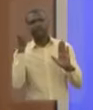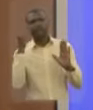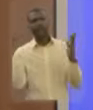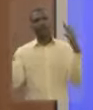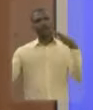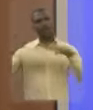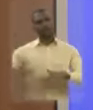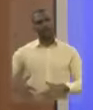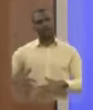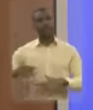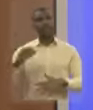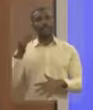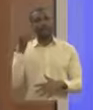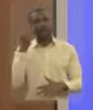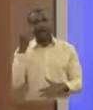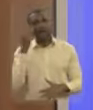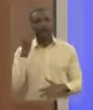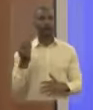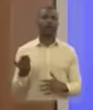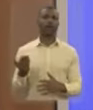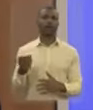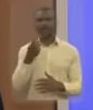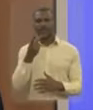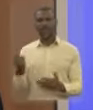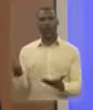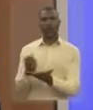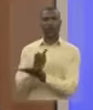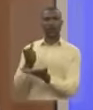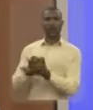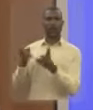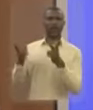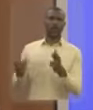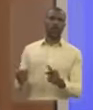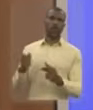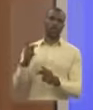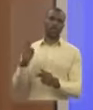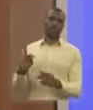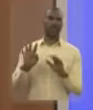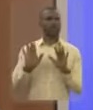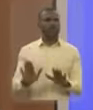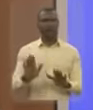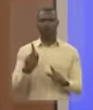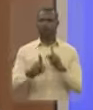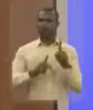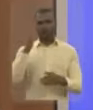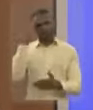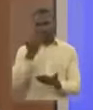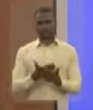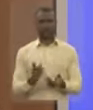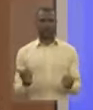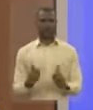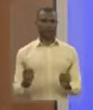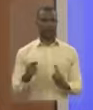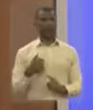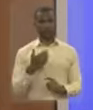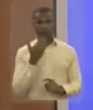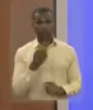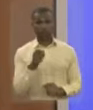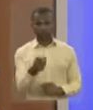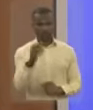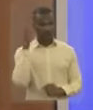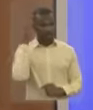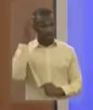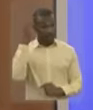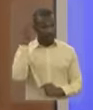desconstruir tenta falar que o outro é tão ruim quanto o PT mas a população não acredita mais eu Quero pedir a você de Santo